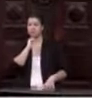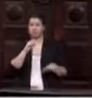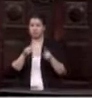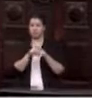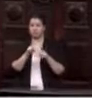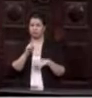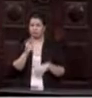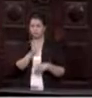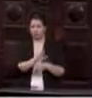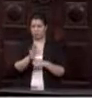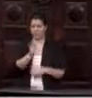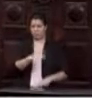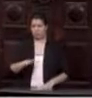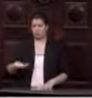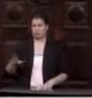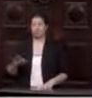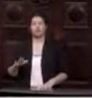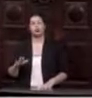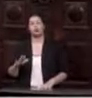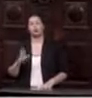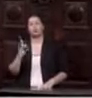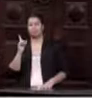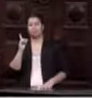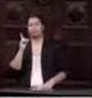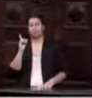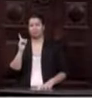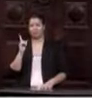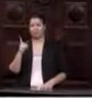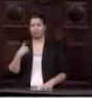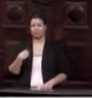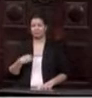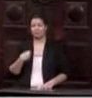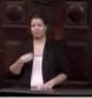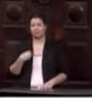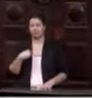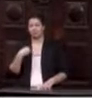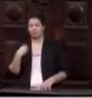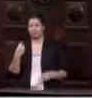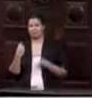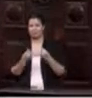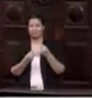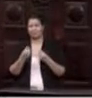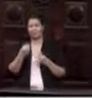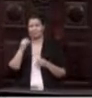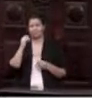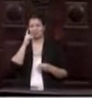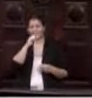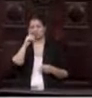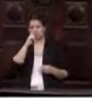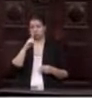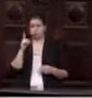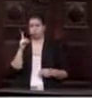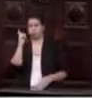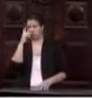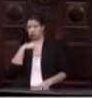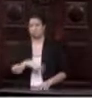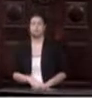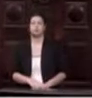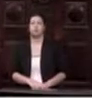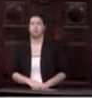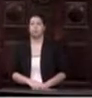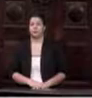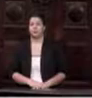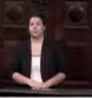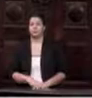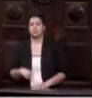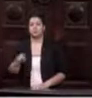as crianças em situação de fragilidade social. Nós não nos